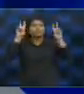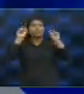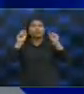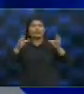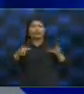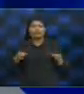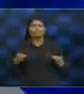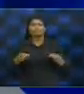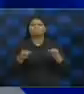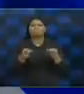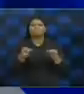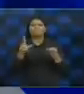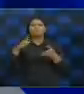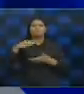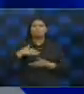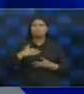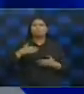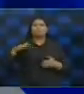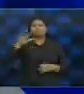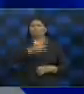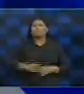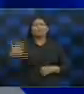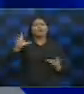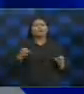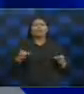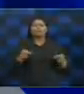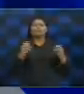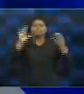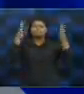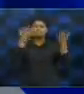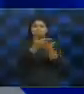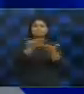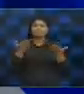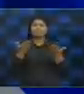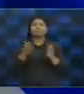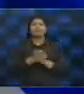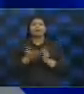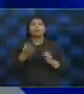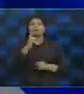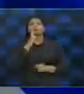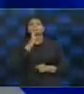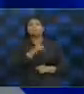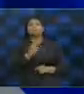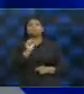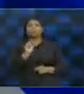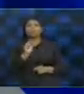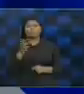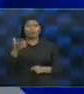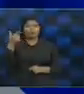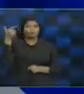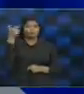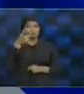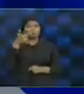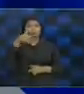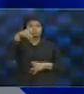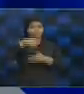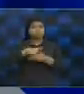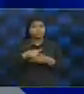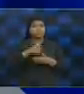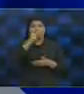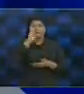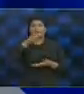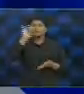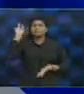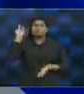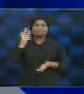geral. E respondo que o segundo turno, ele talvez seja mais legítimo quando